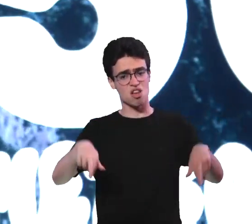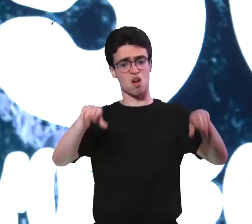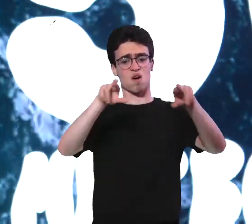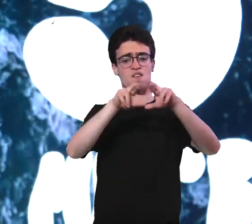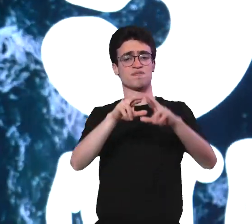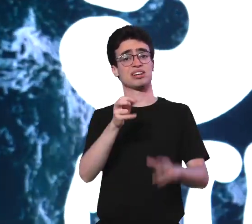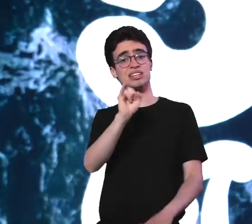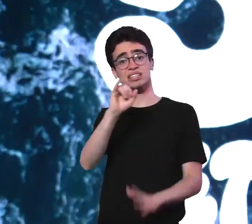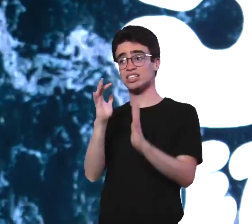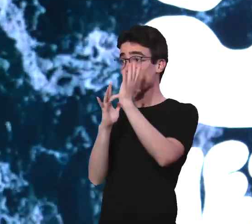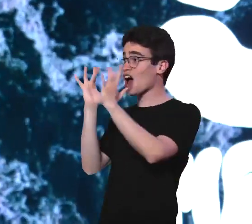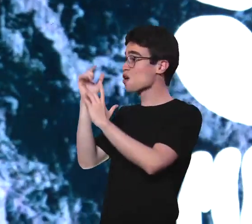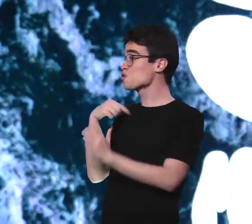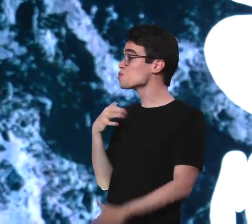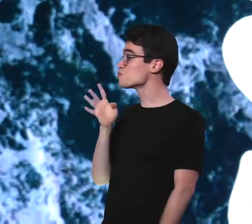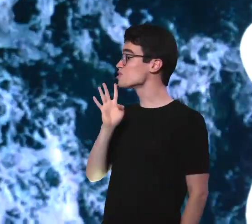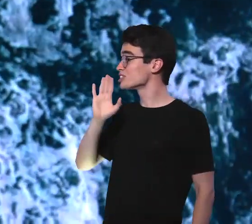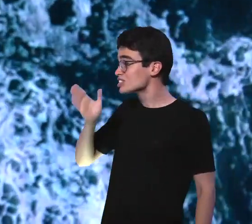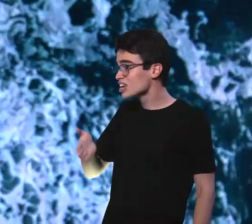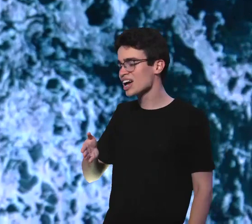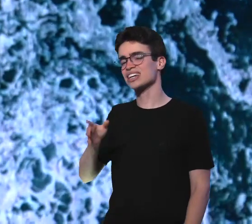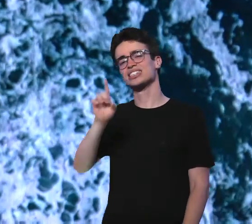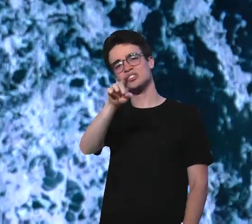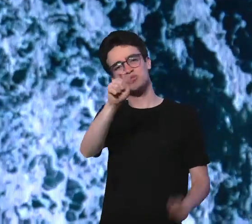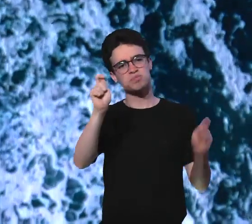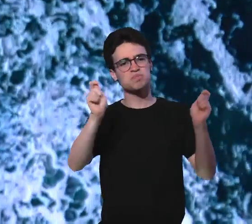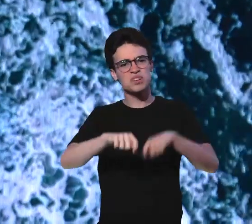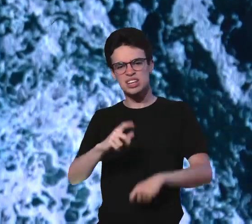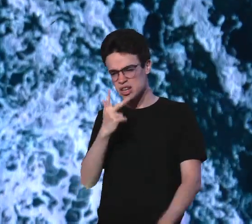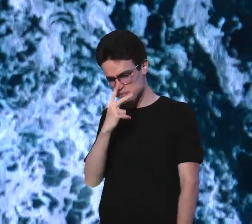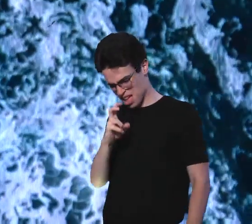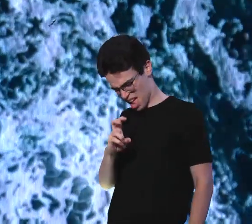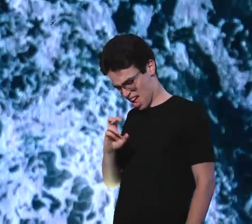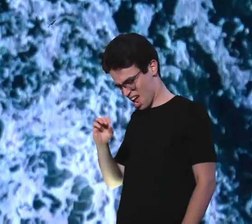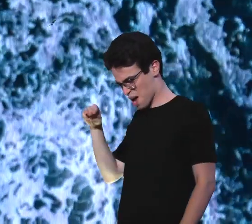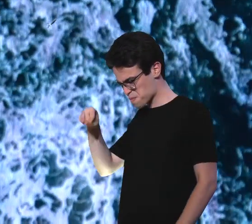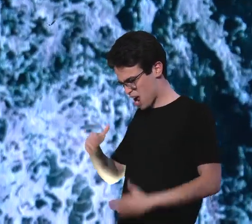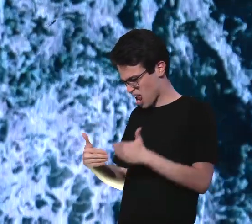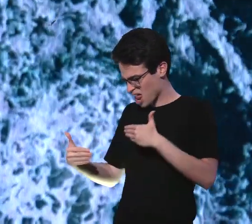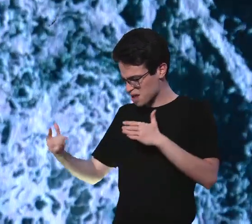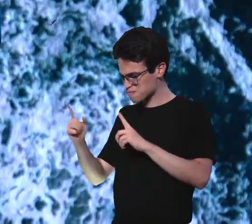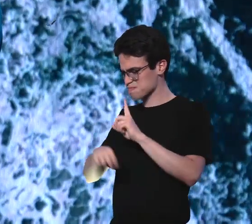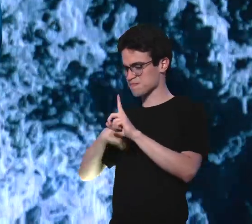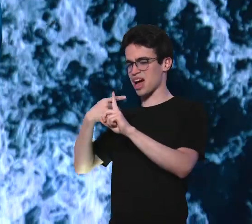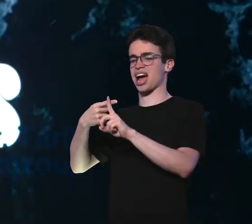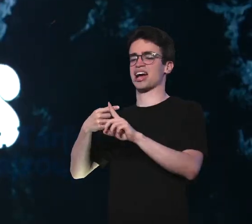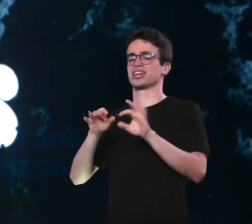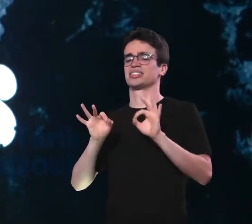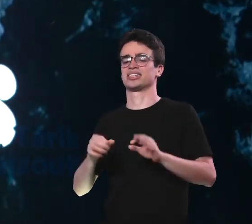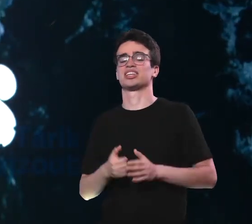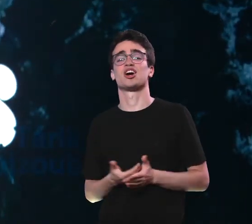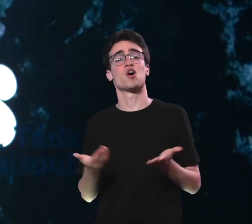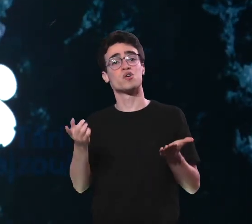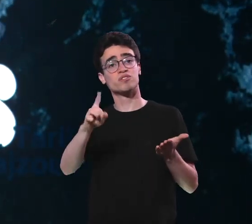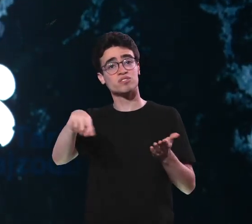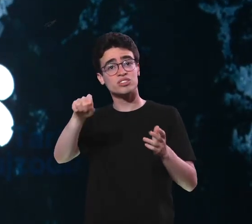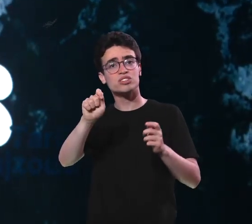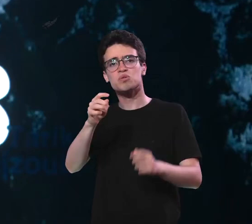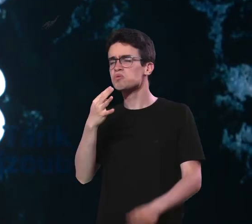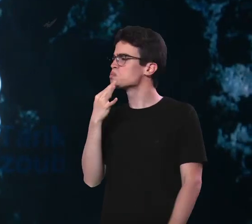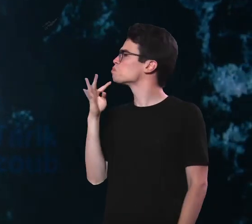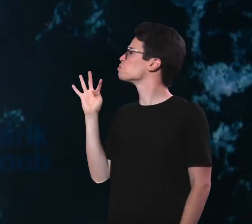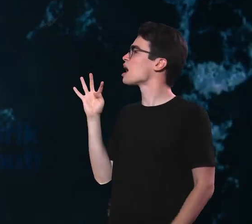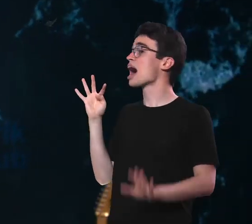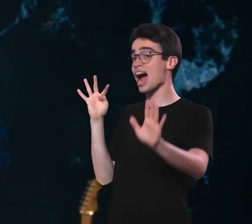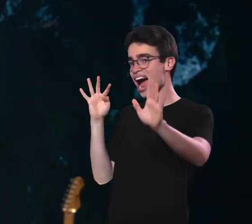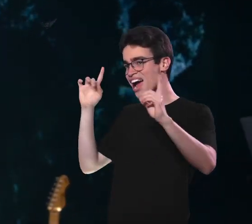conhece a Jesus, Ele quer te levar 500 metros a mais. E você que não conhece, hoje você vai acessar as águas da presença de Deus.